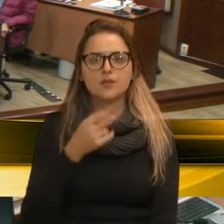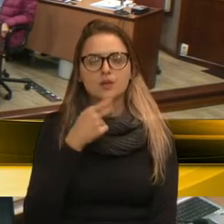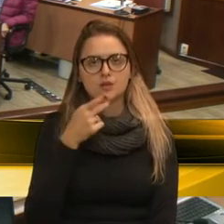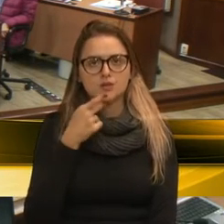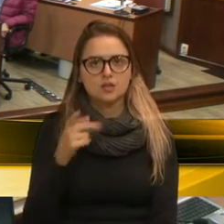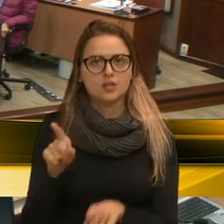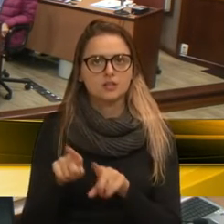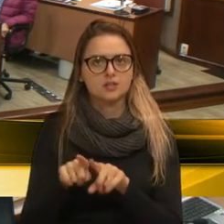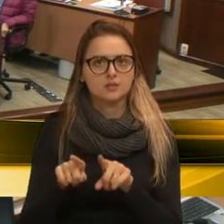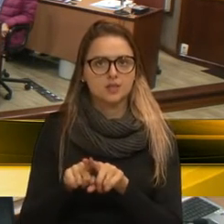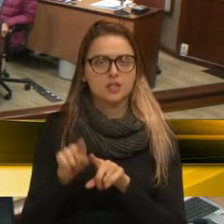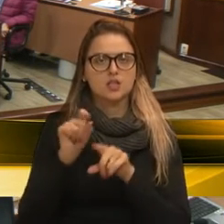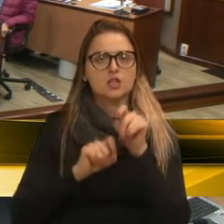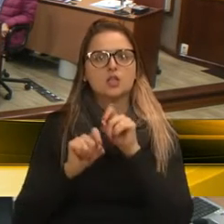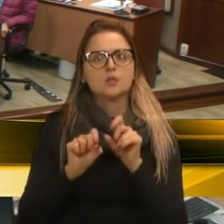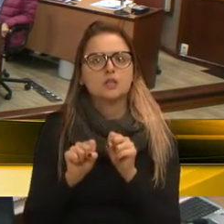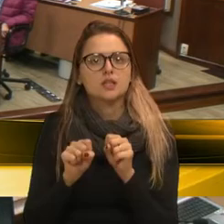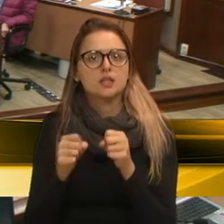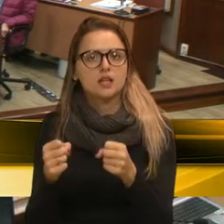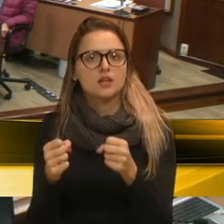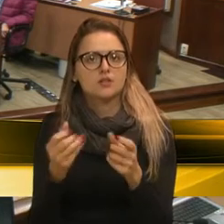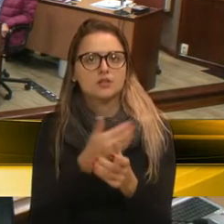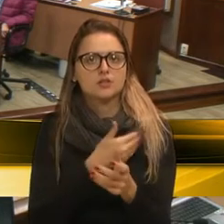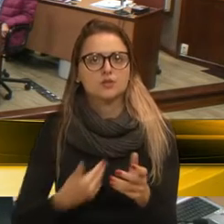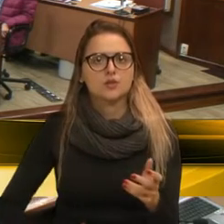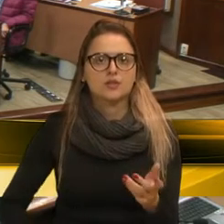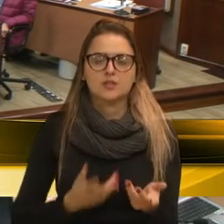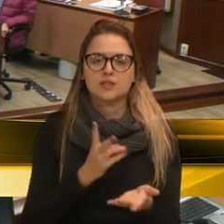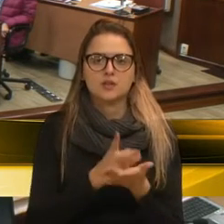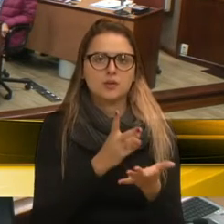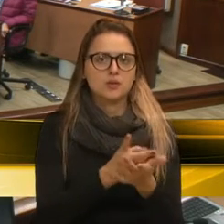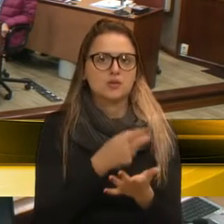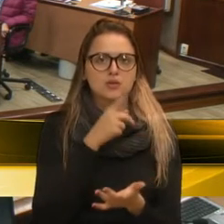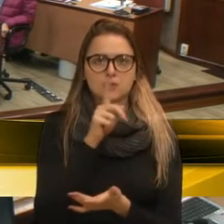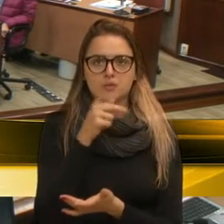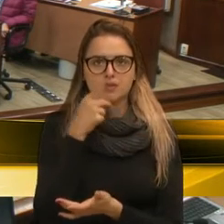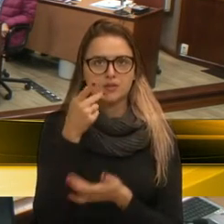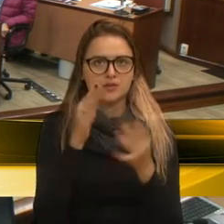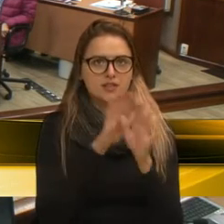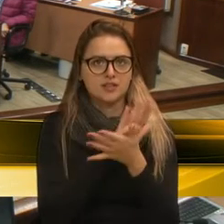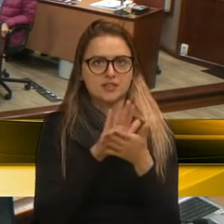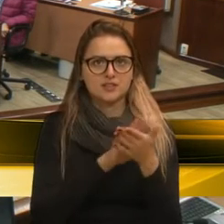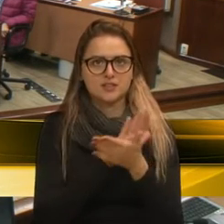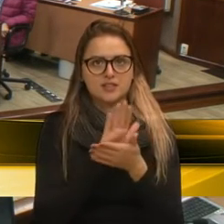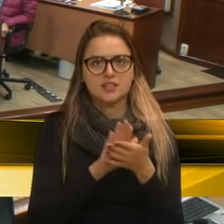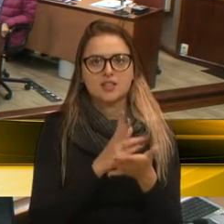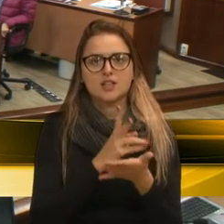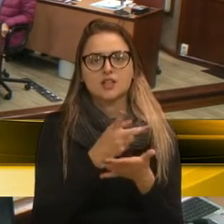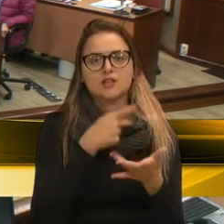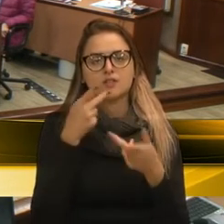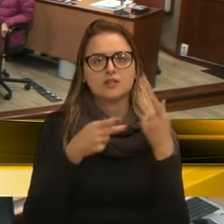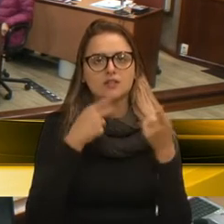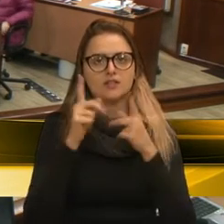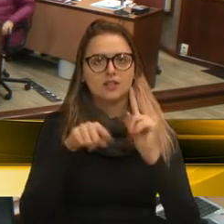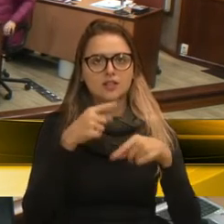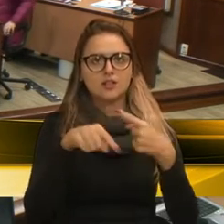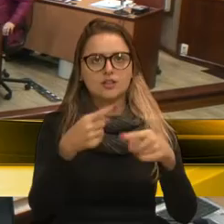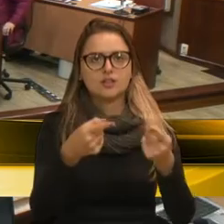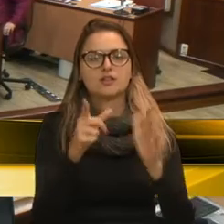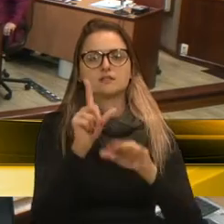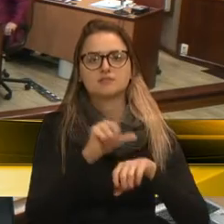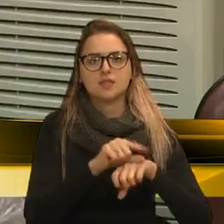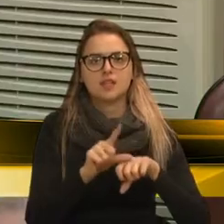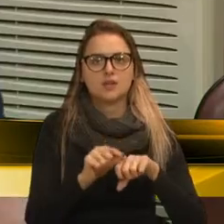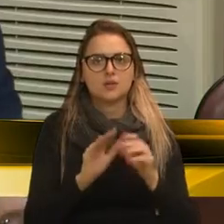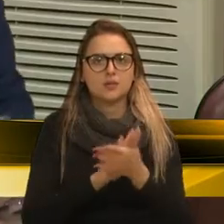a defesa da do governo que segue a aula de não dizer nada né segue a hora de falar falar falar e não argumentar nada daquilo que vem